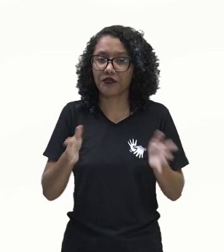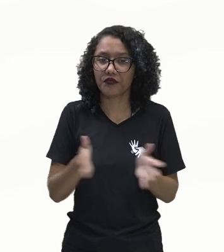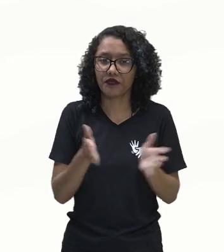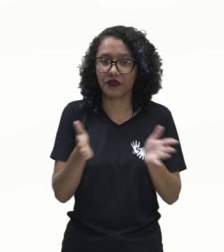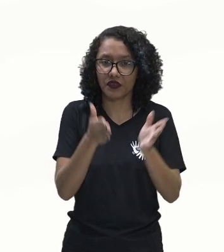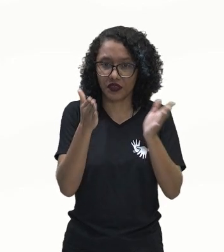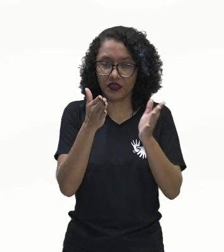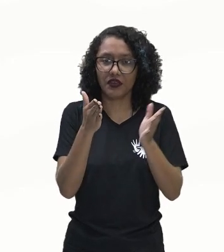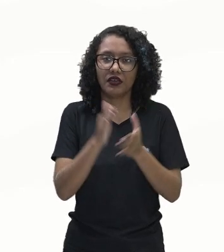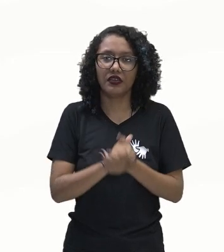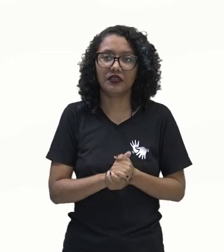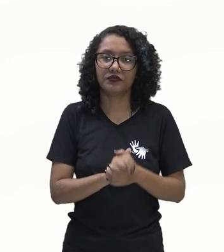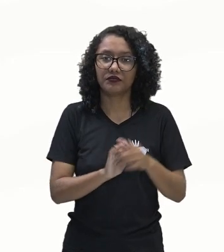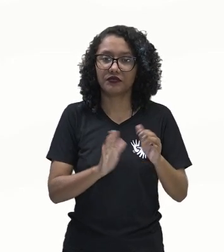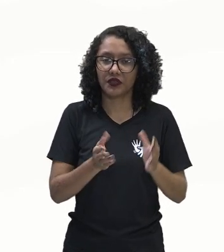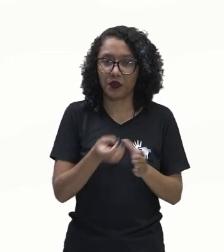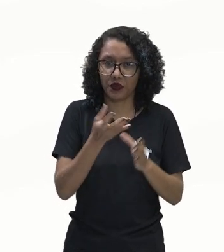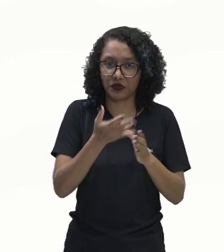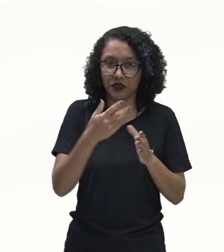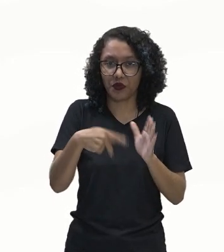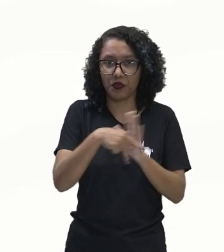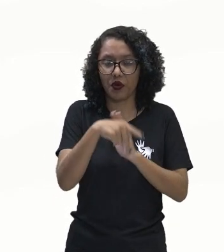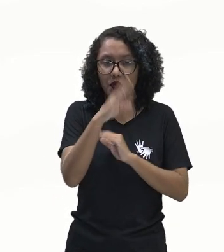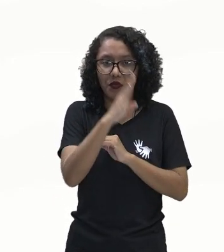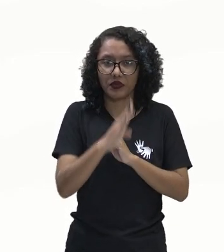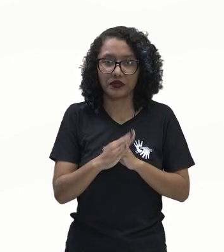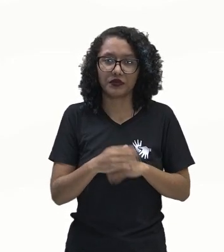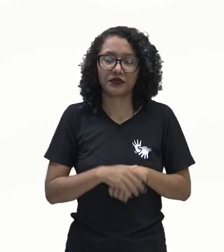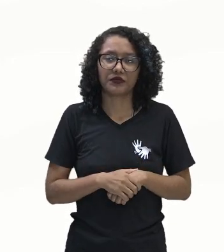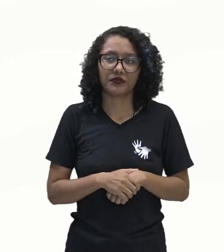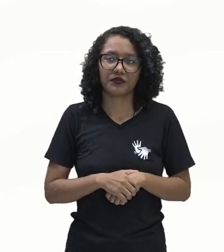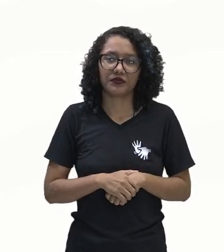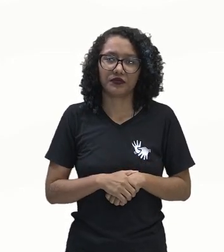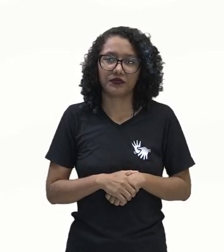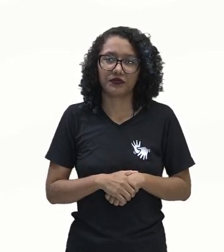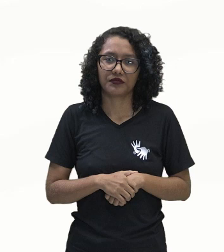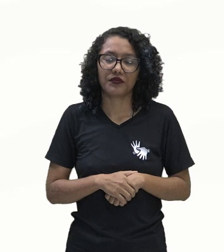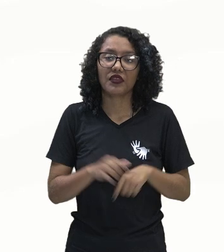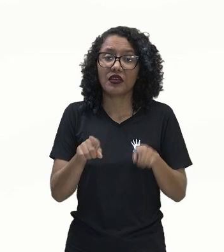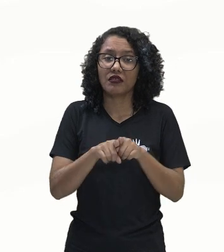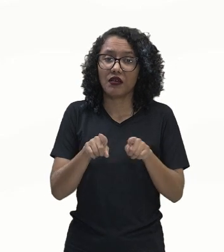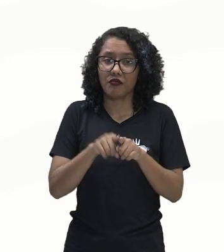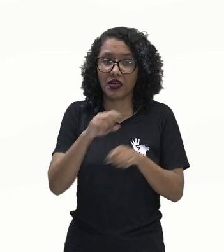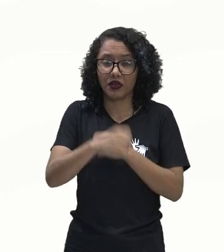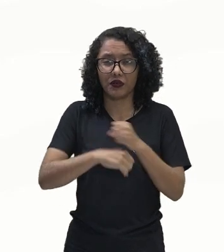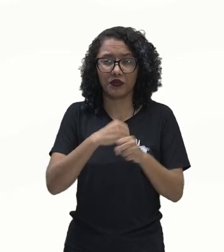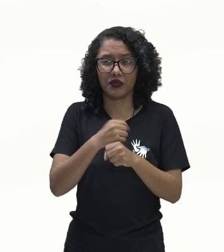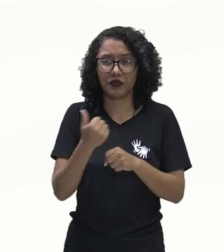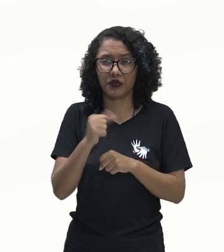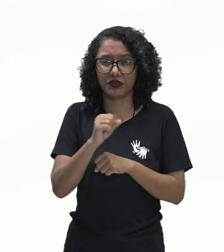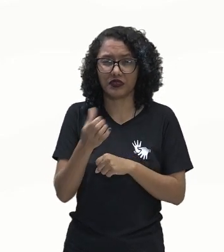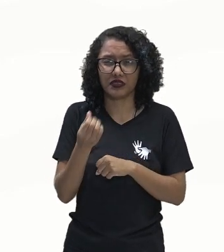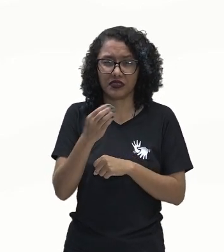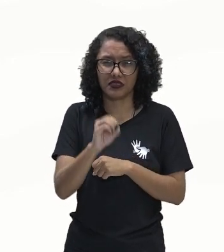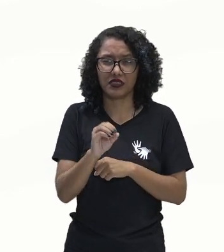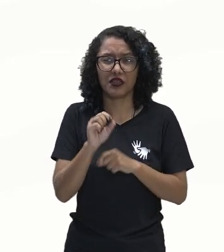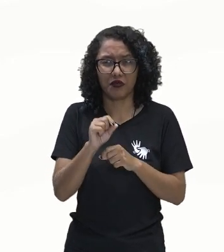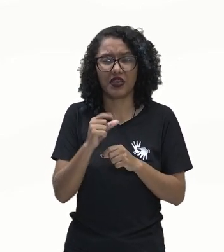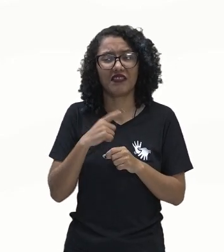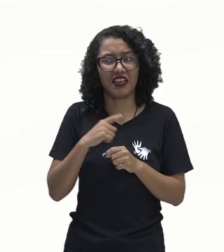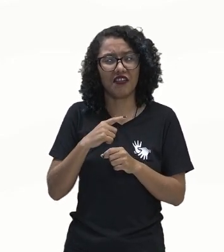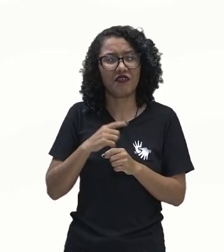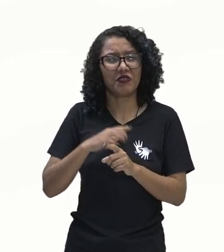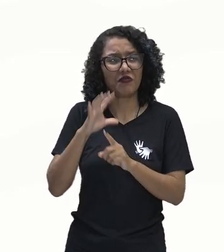certo? Em 1860, por pressão dos cafeicultores, foi aprovada a tarifa